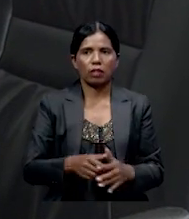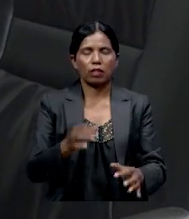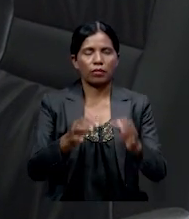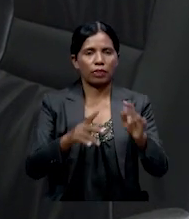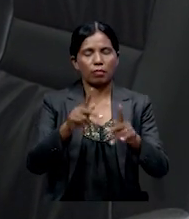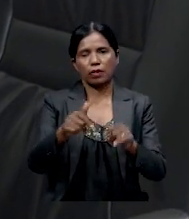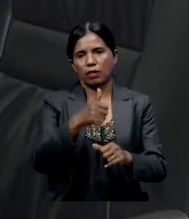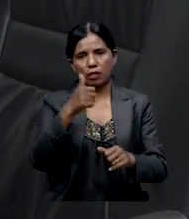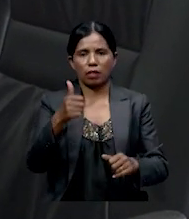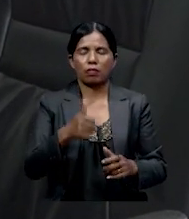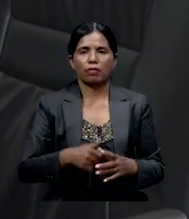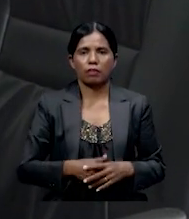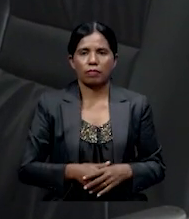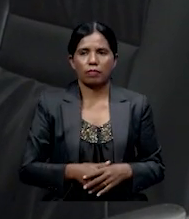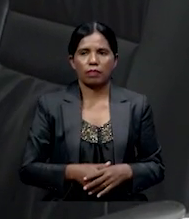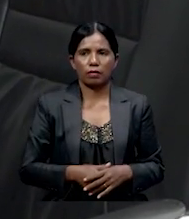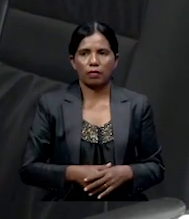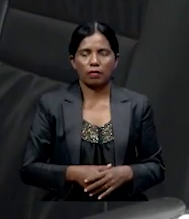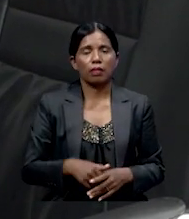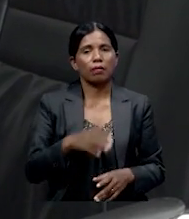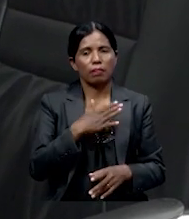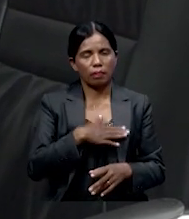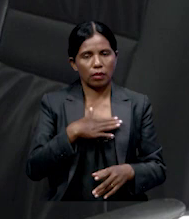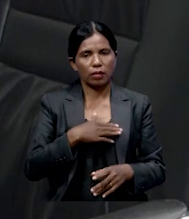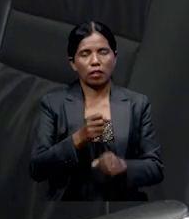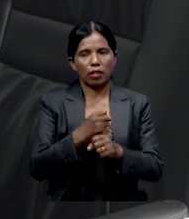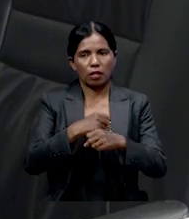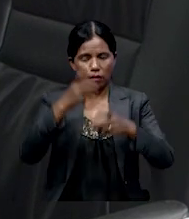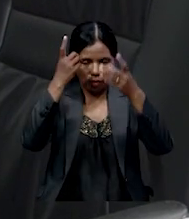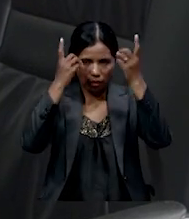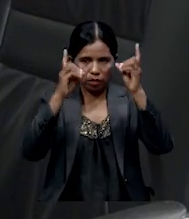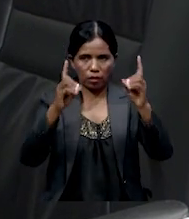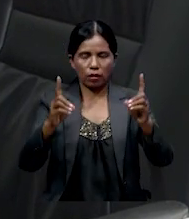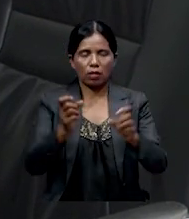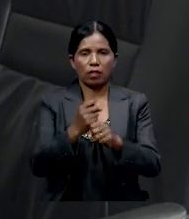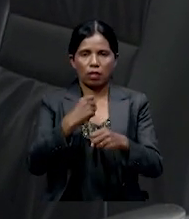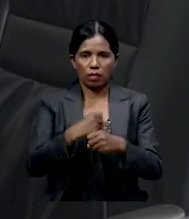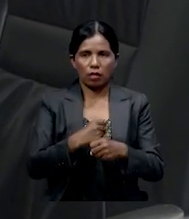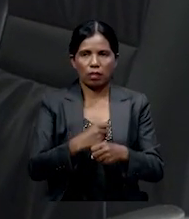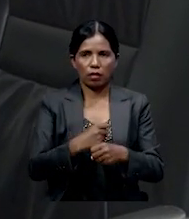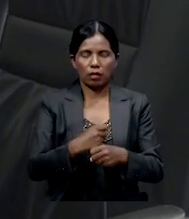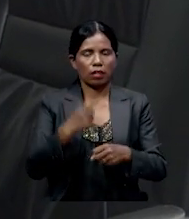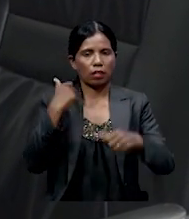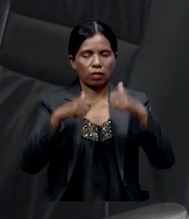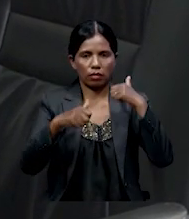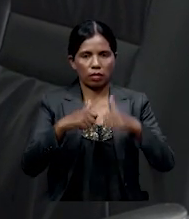bala. A favor, a decisão a favor, vai, mas será da. Halo hela, atividade